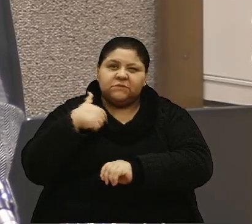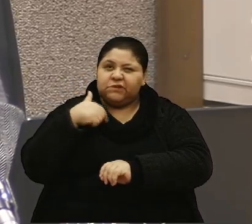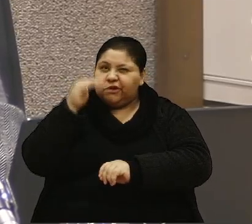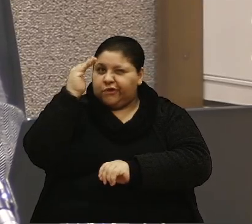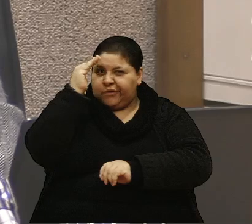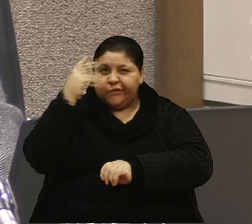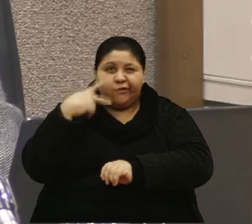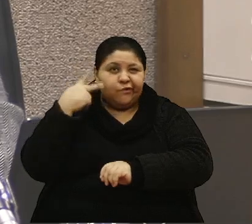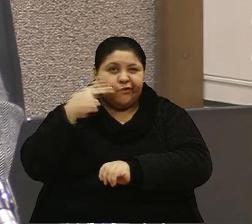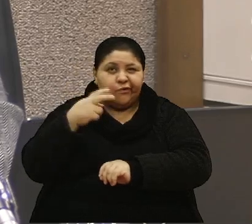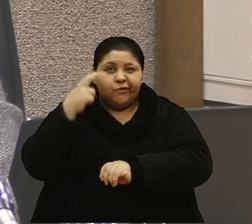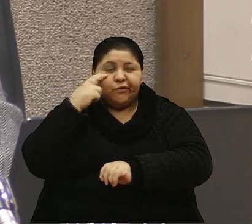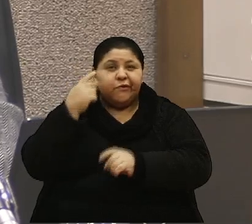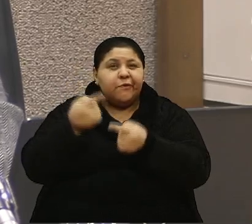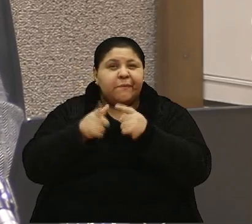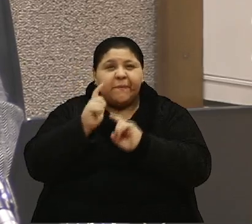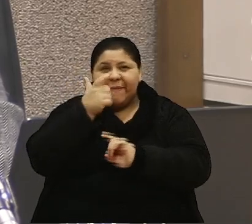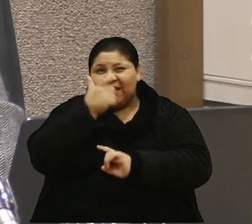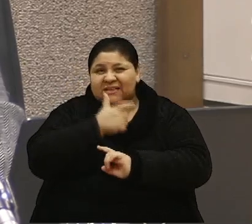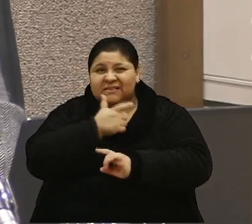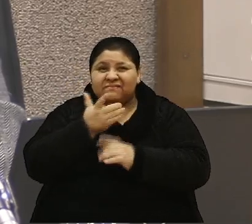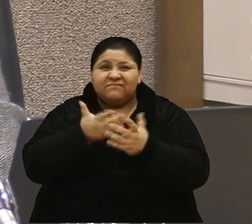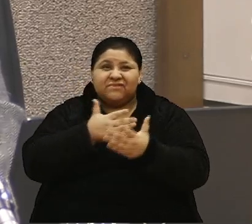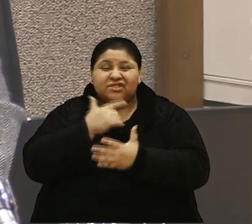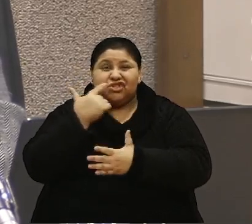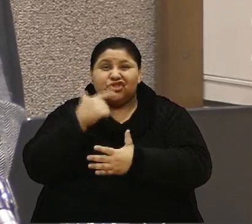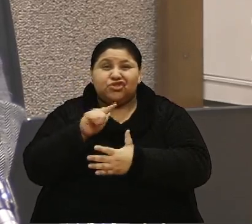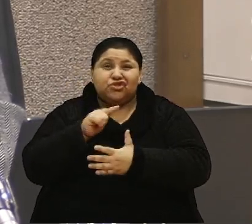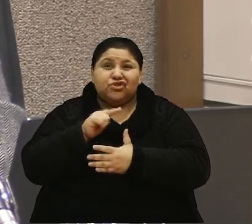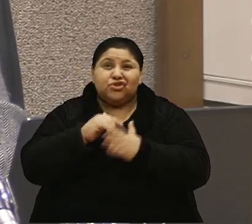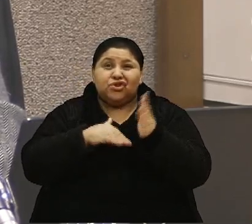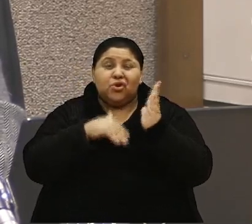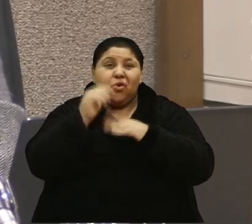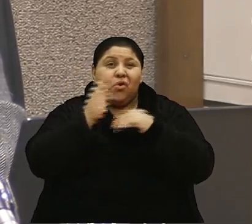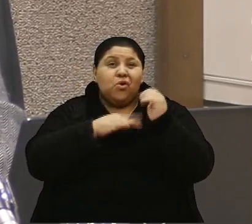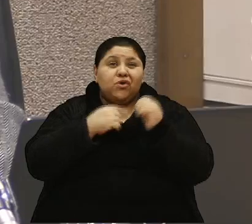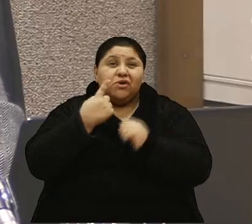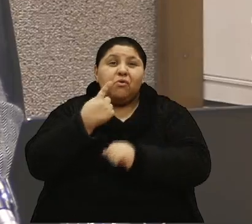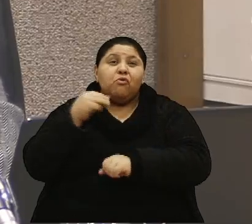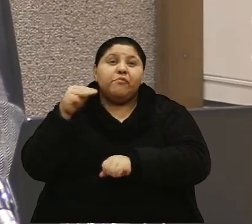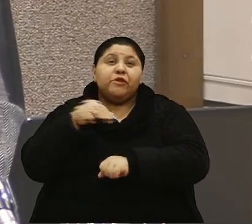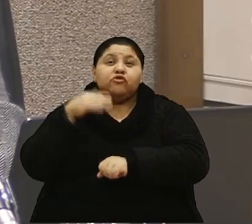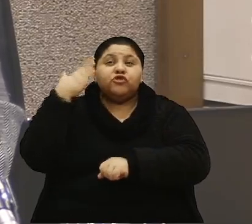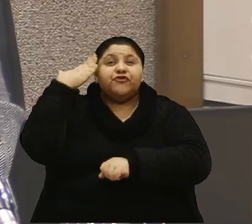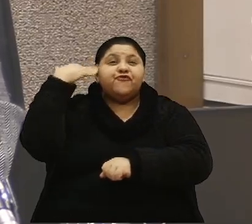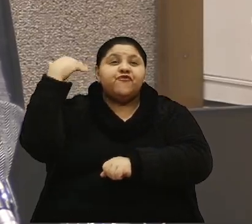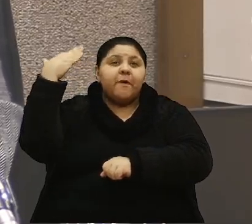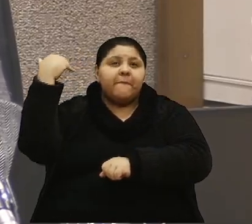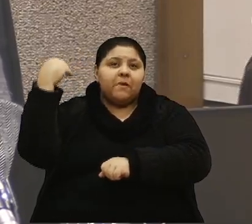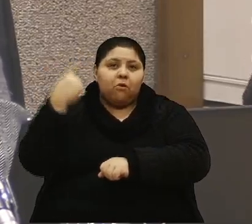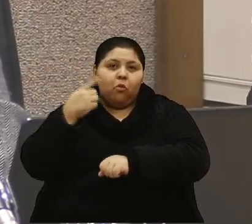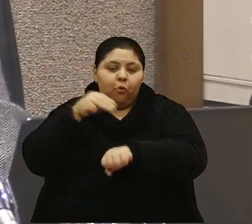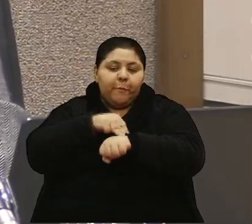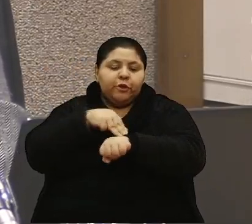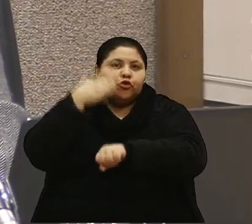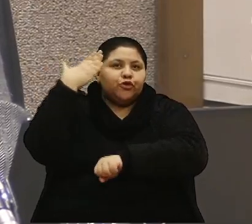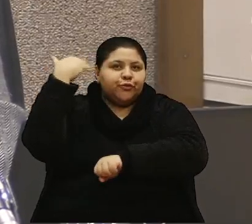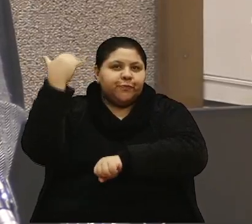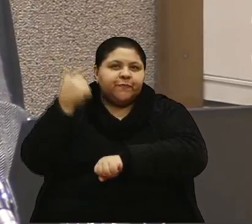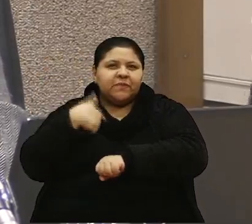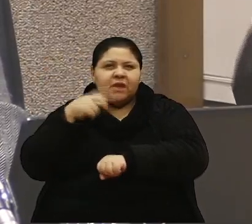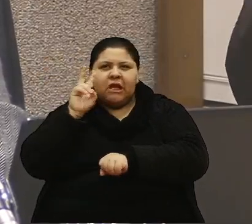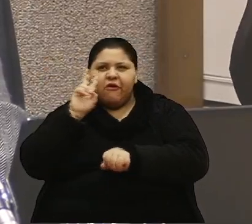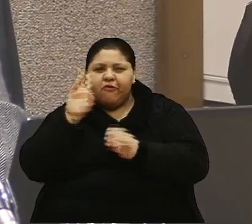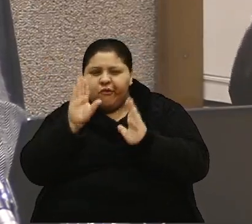vereador Fantinel, mas acho que ele tentou mais uma vez conseguir seu minuto de fama ontem, né? Estava vendo as postagens,